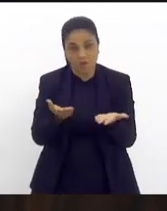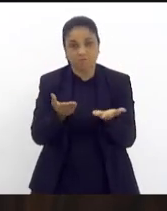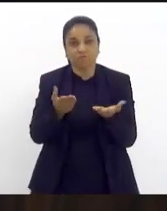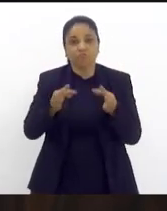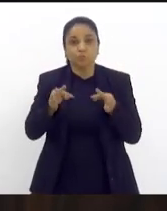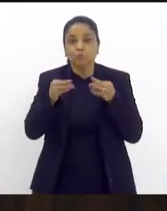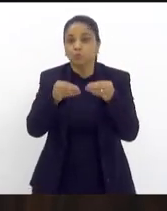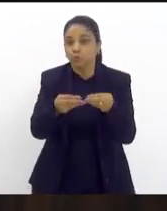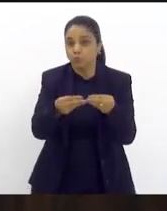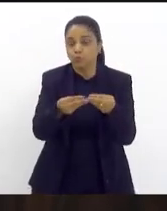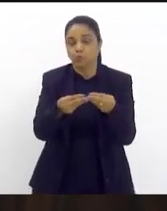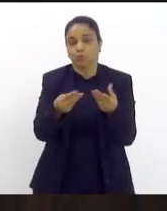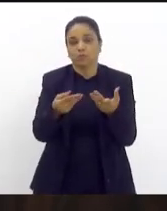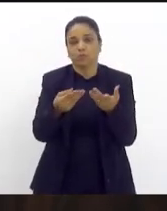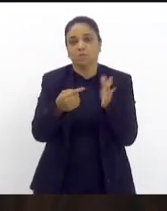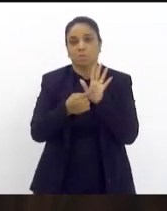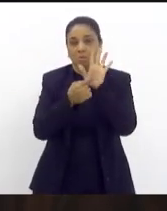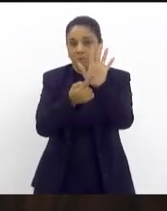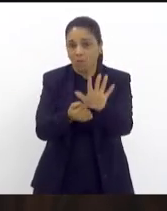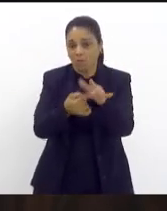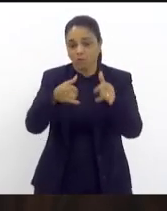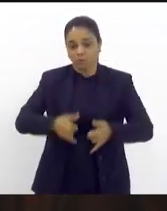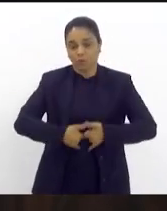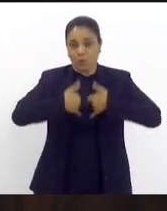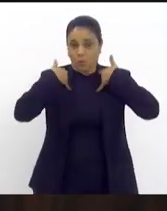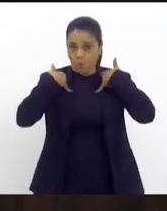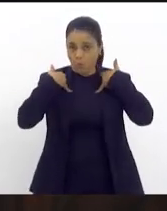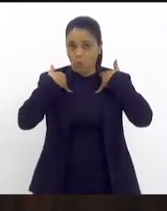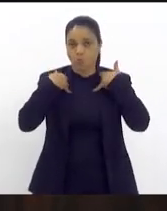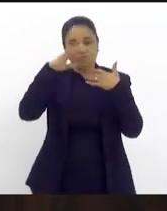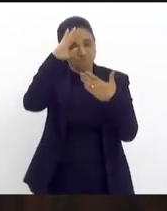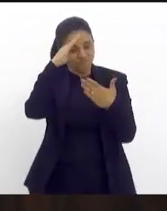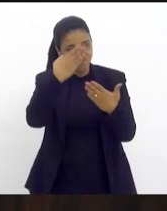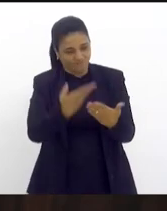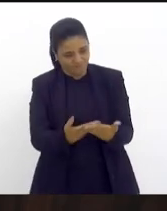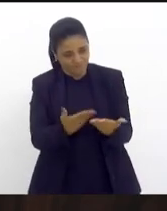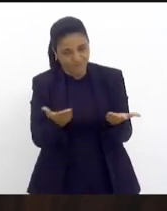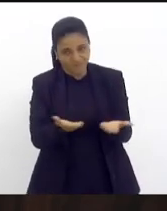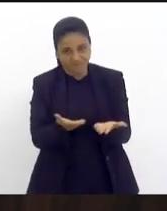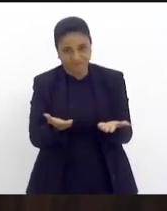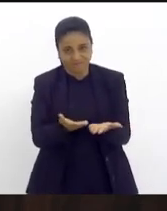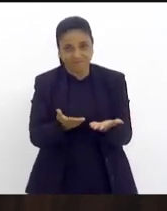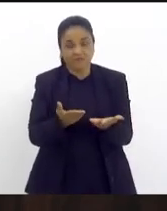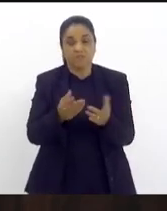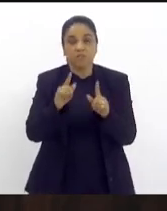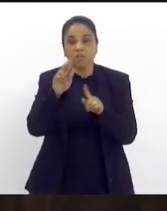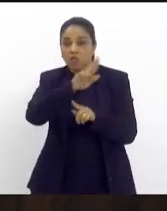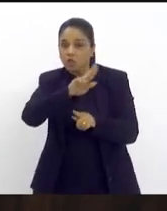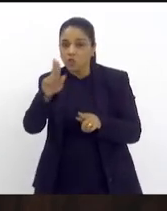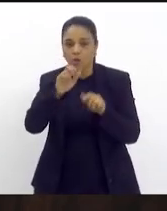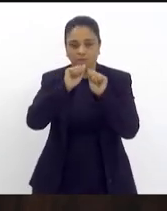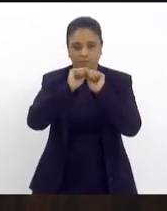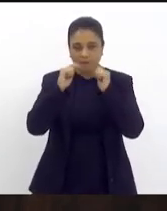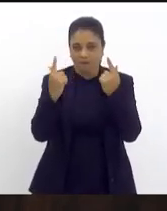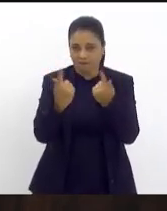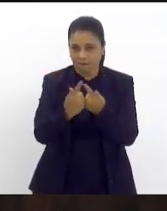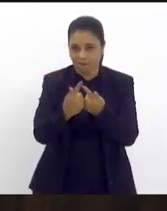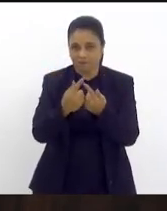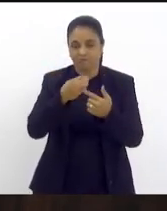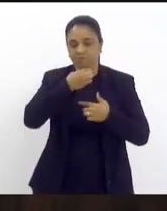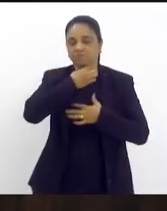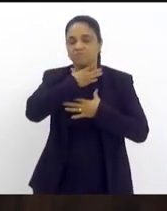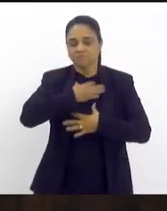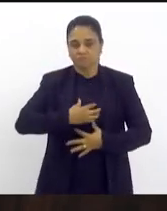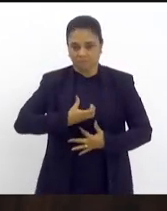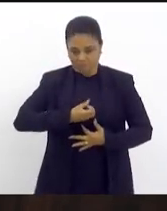tudo que expomos, é que tenho orgulho de lhe conferir, em nome da Assembleia Legislativa, a medalha